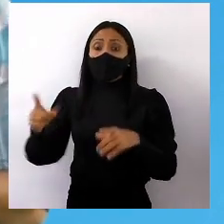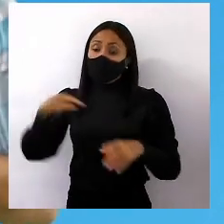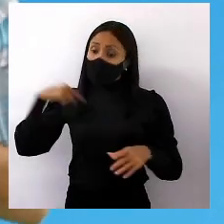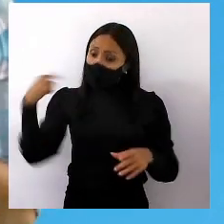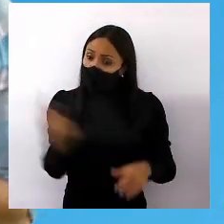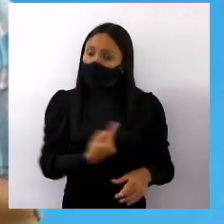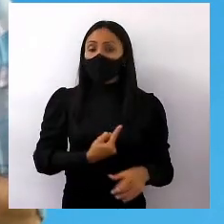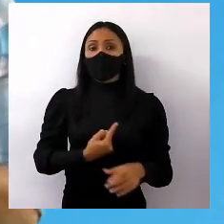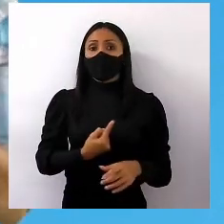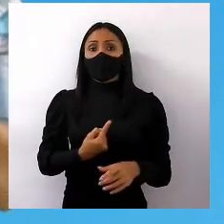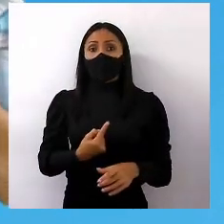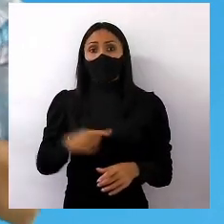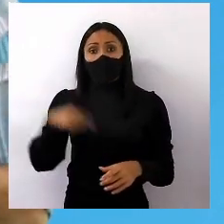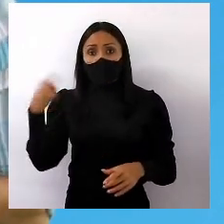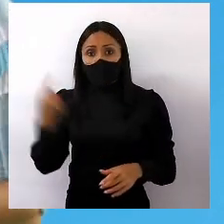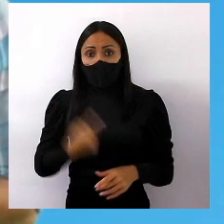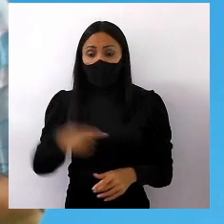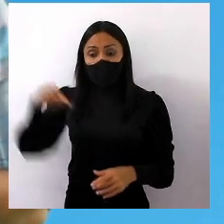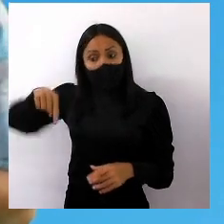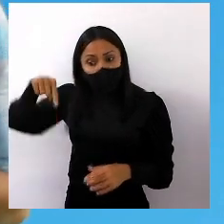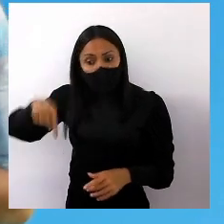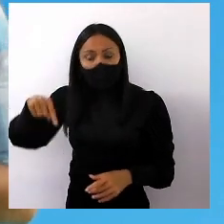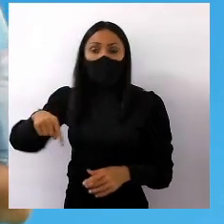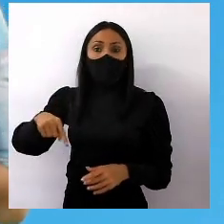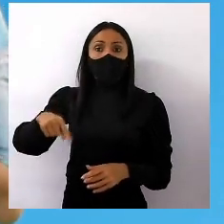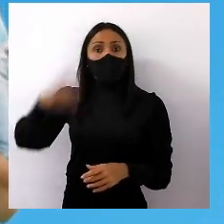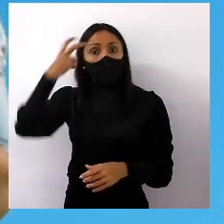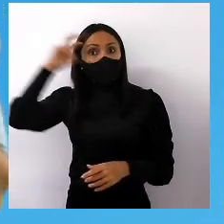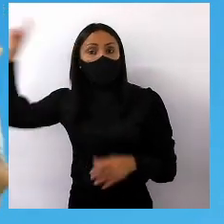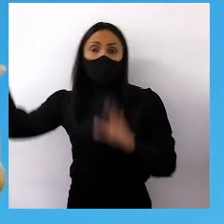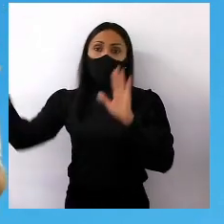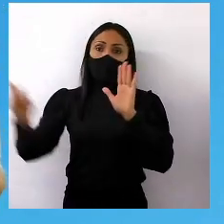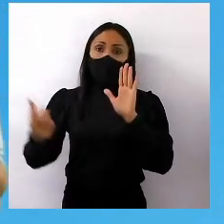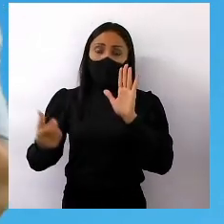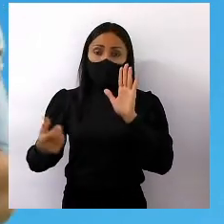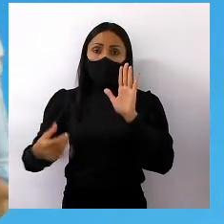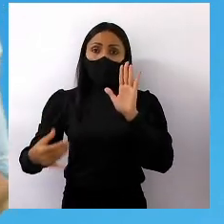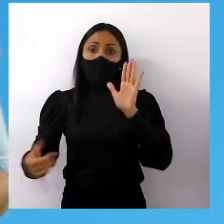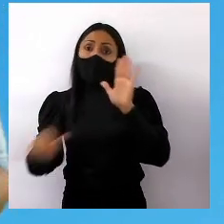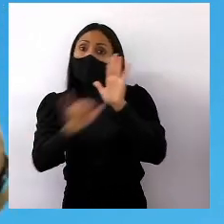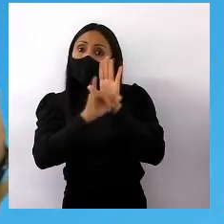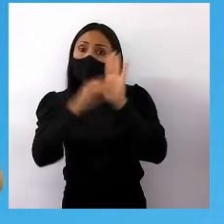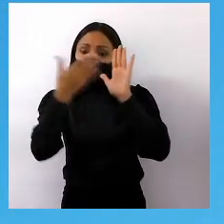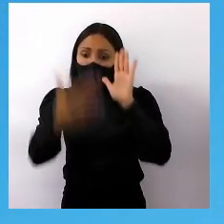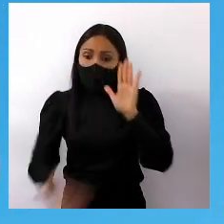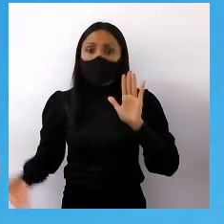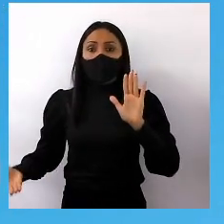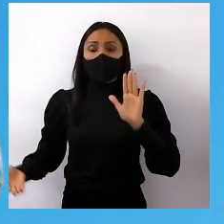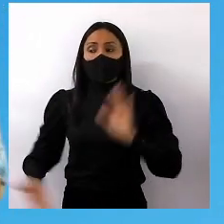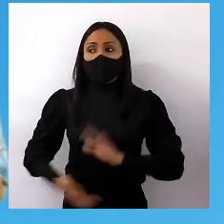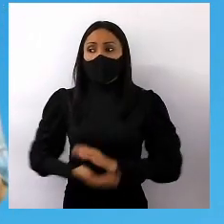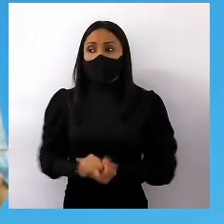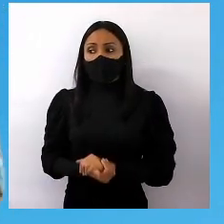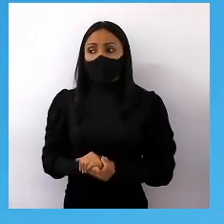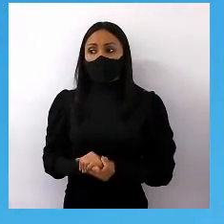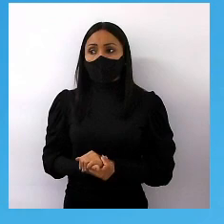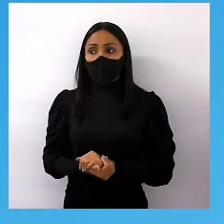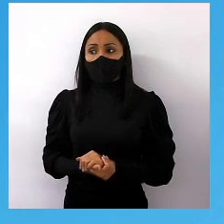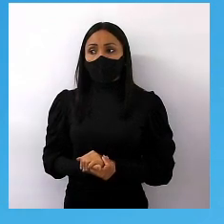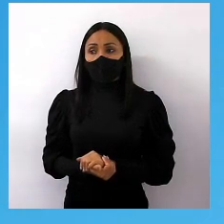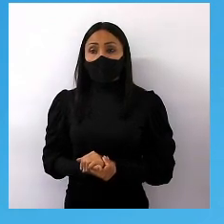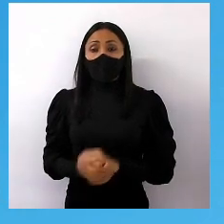né? Aquilo que é nossa raiz, a nossa identidade cultural, né? Porque senão a gente acaba perdendo nossas principais raízes, né? Olha aí